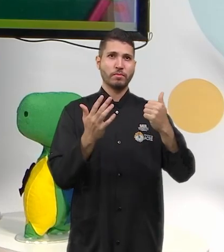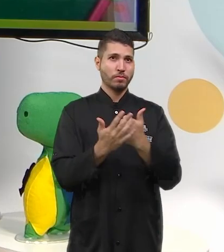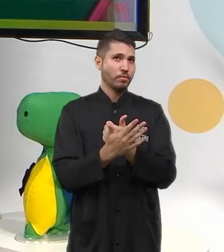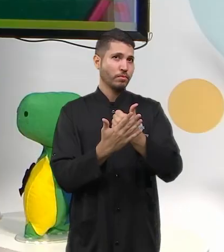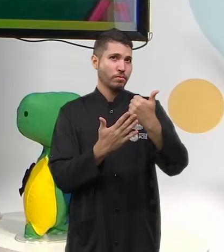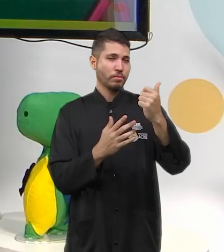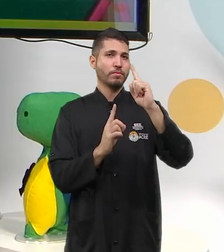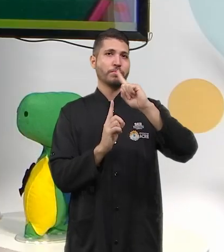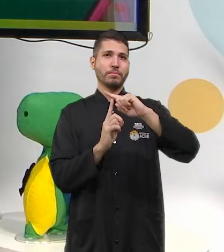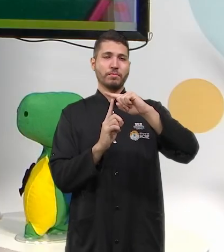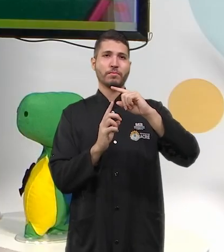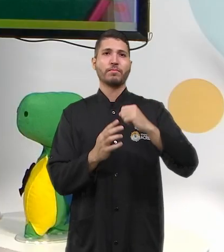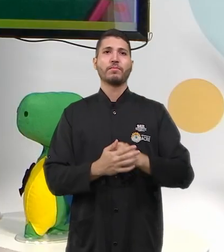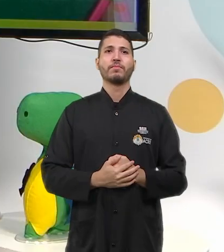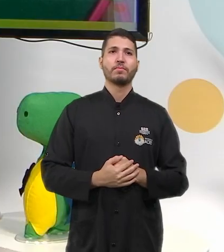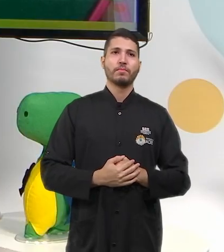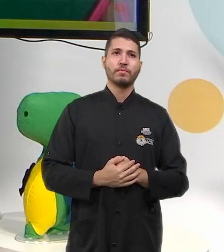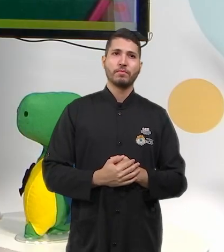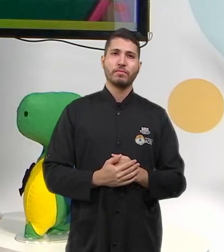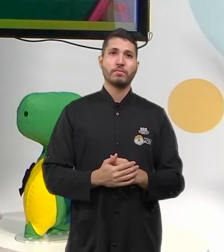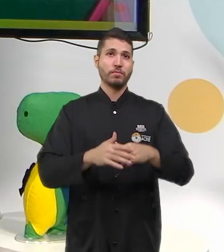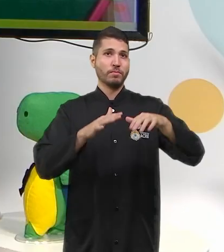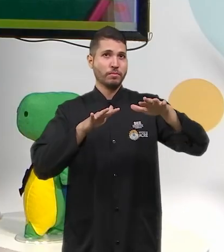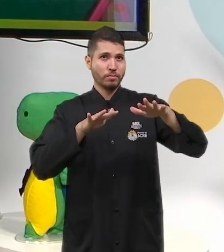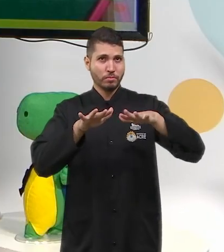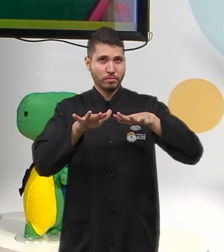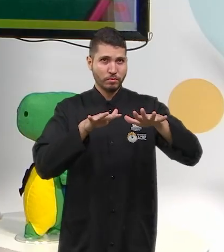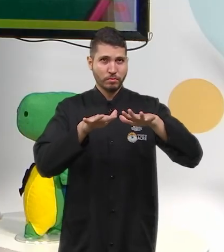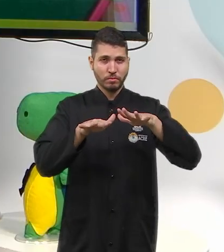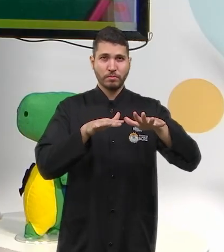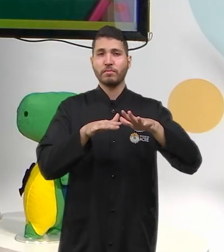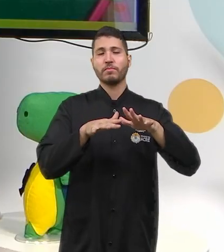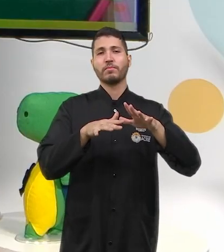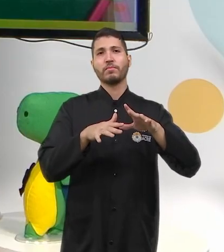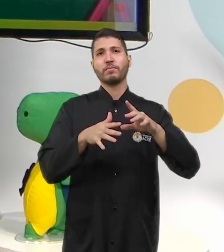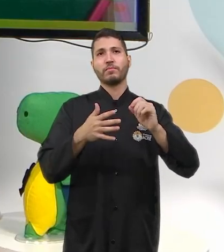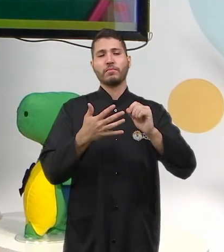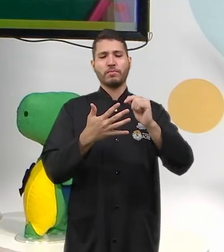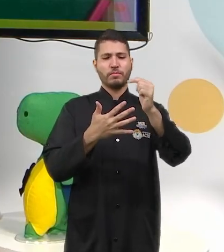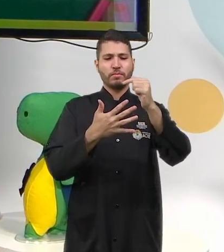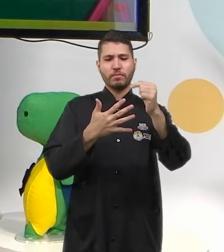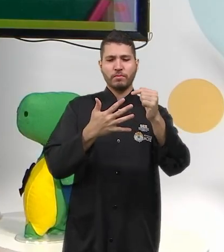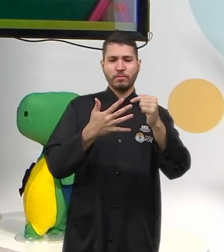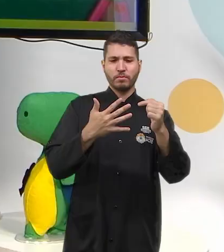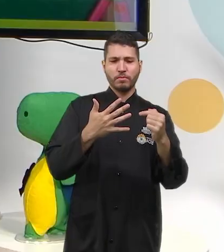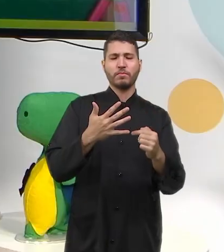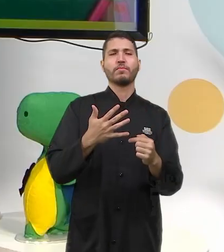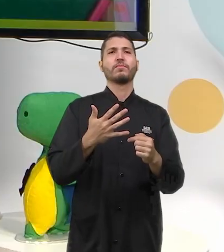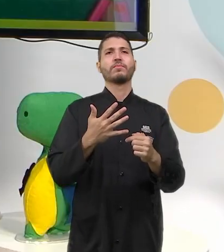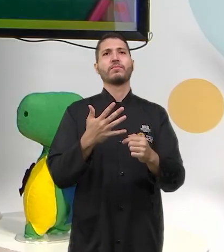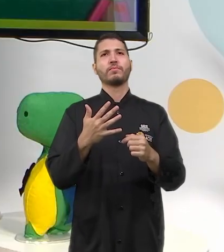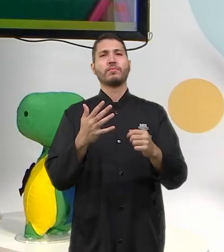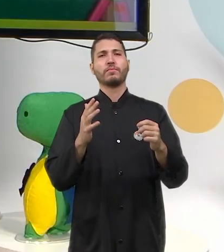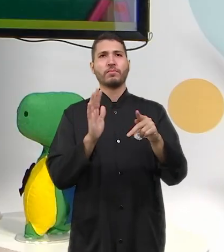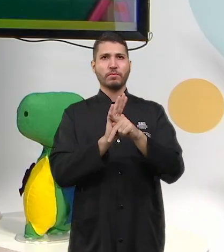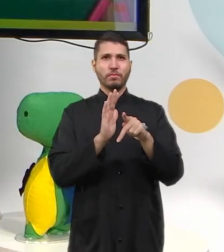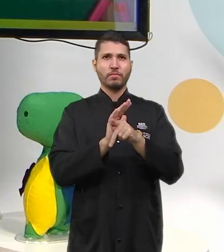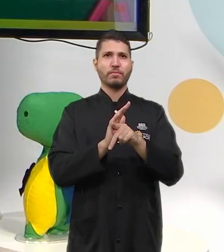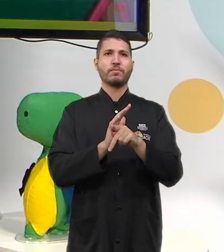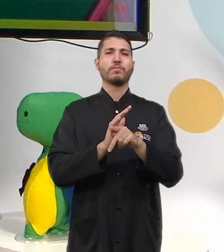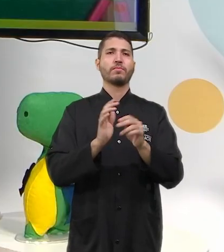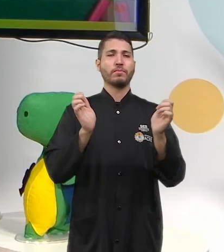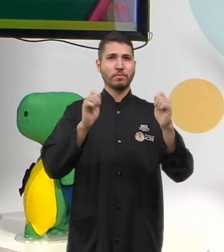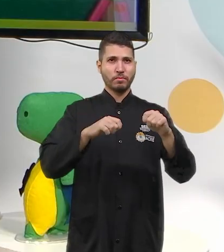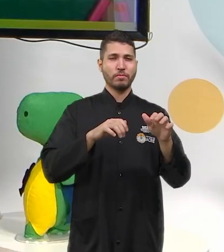O desempenho motor vai ser o conjunto das capacidades motoras para eu desenvolver